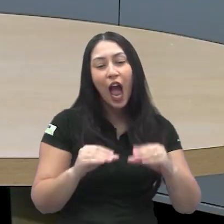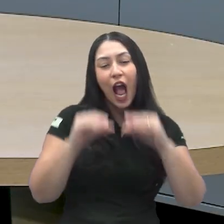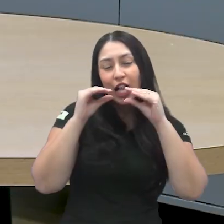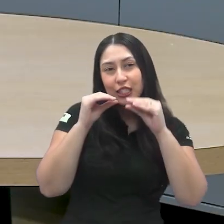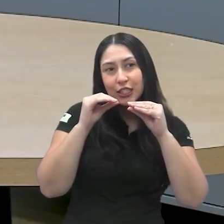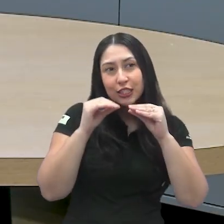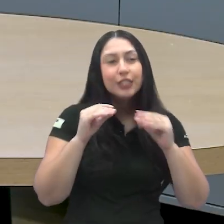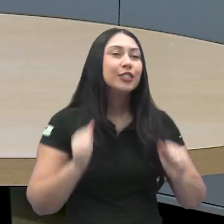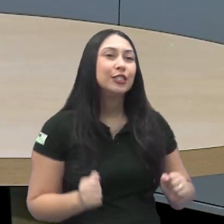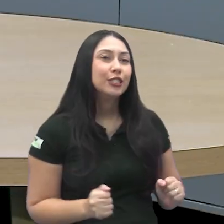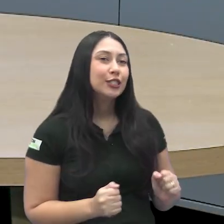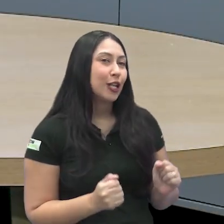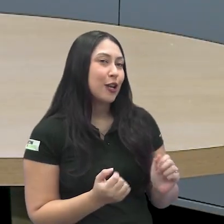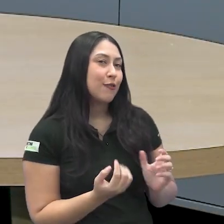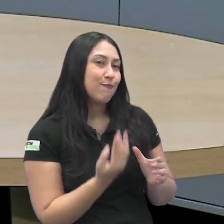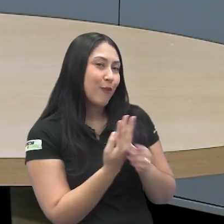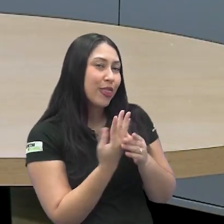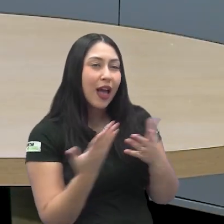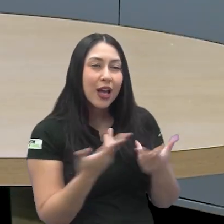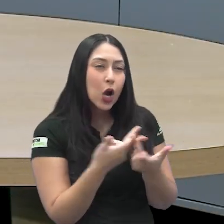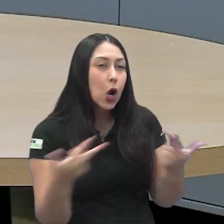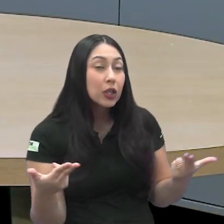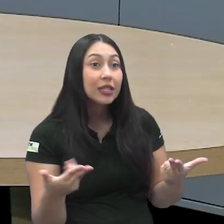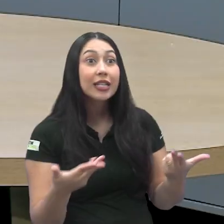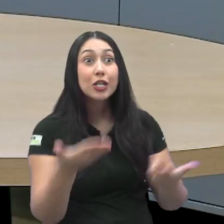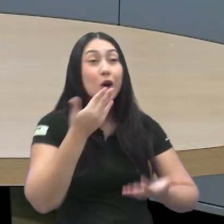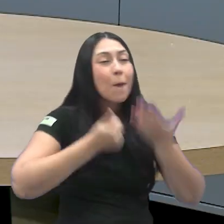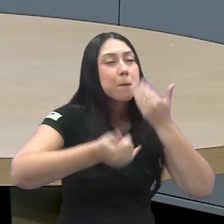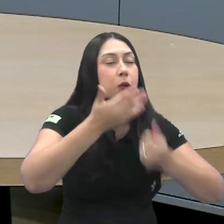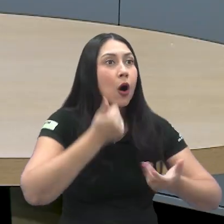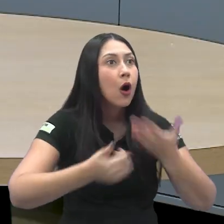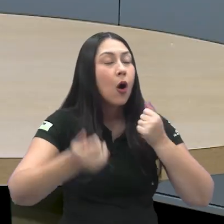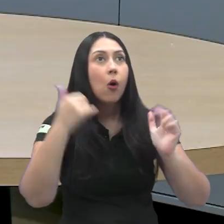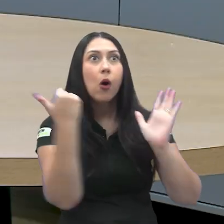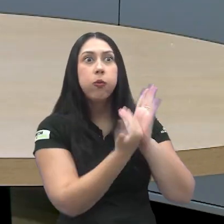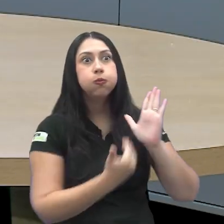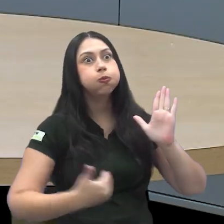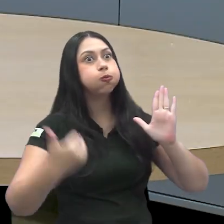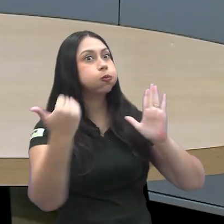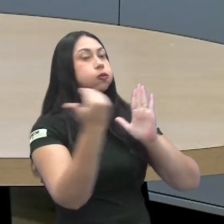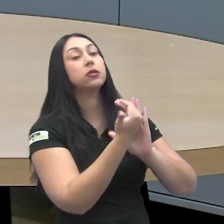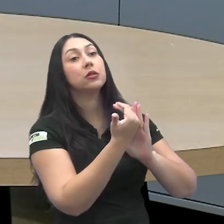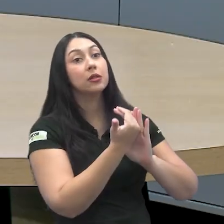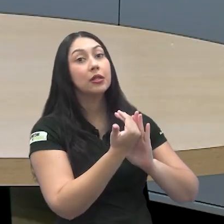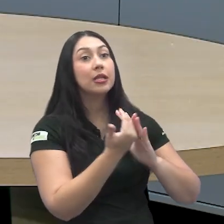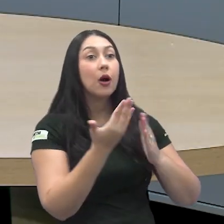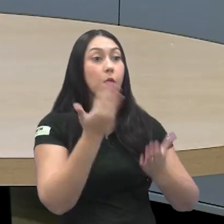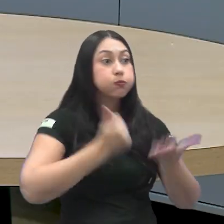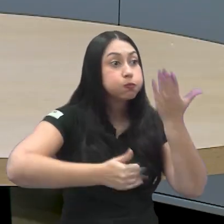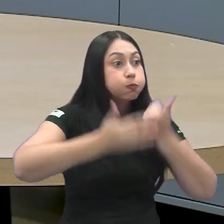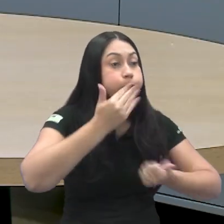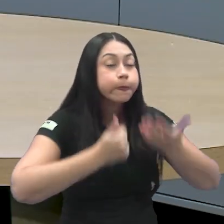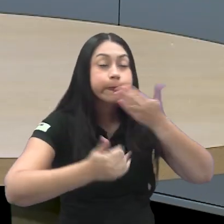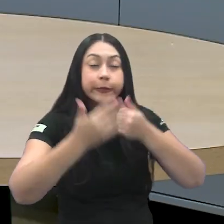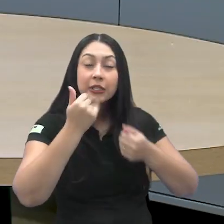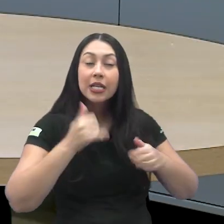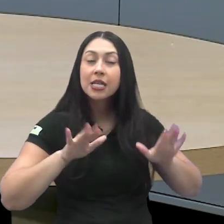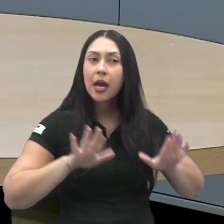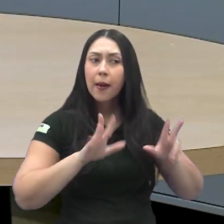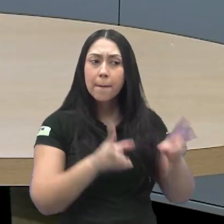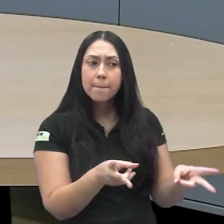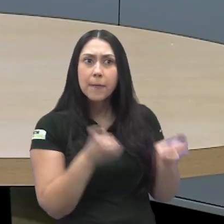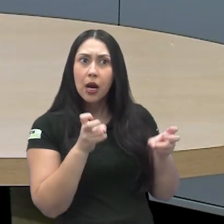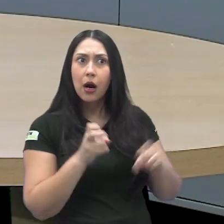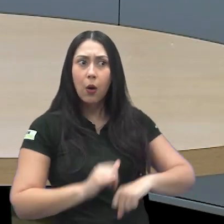era lanche, batata frita, coisas exageradas assim. E eu comecei a comer muito, uma coisa que eu não fazia. Então eu comecei a comer muito, muito, muito.